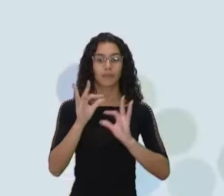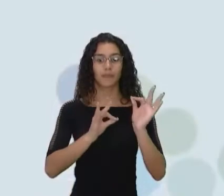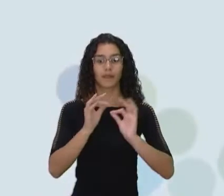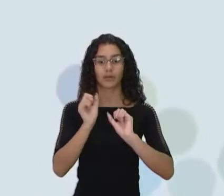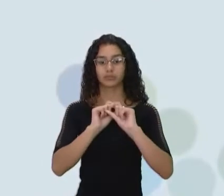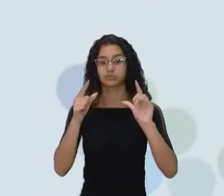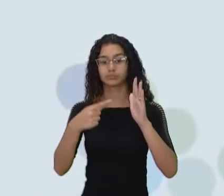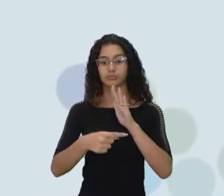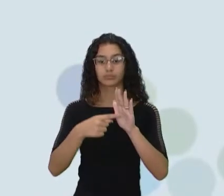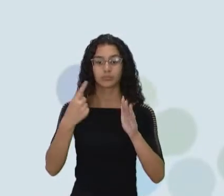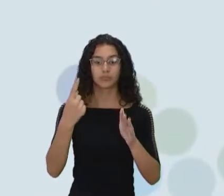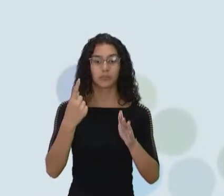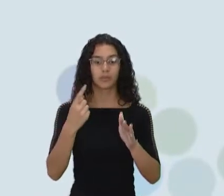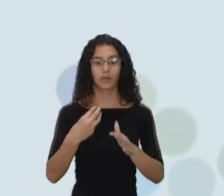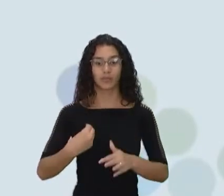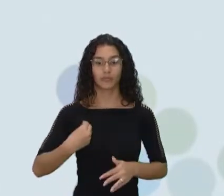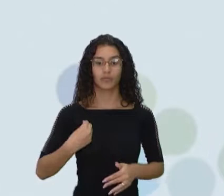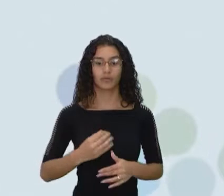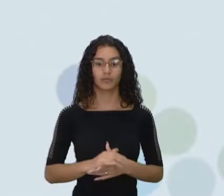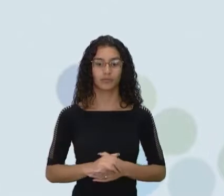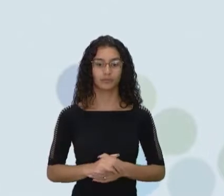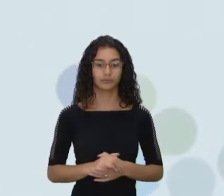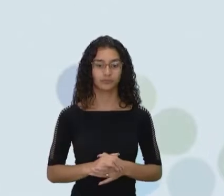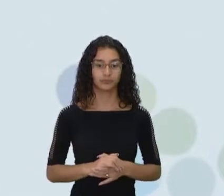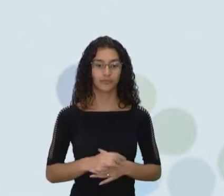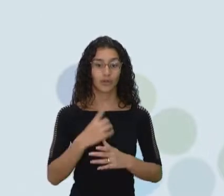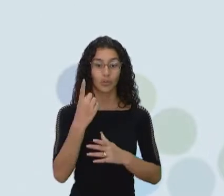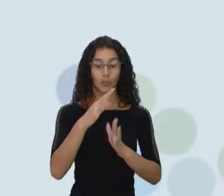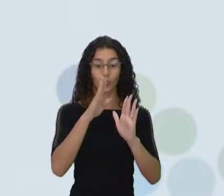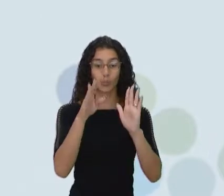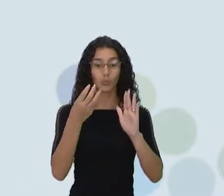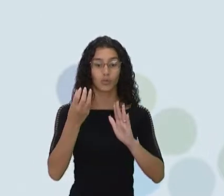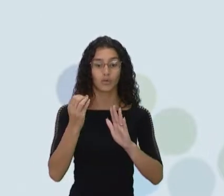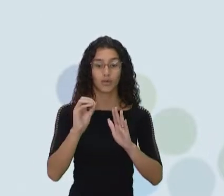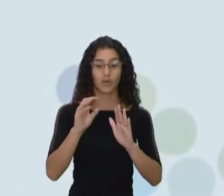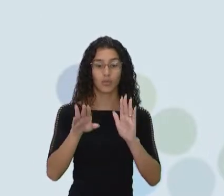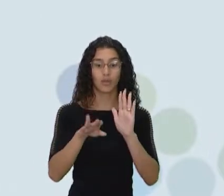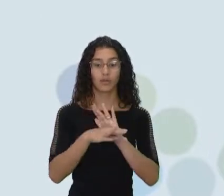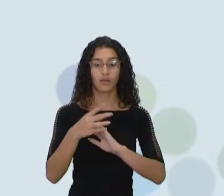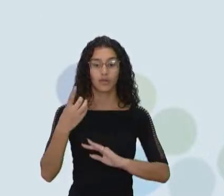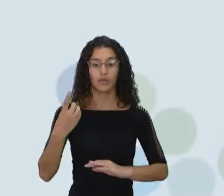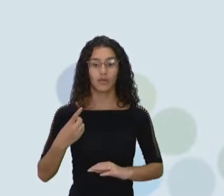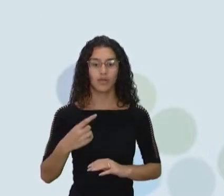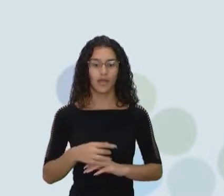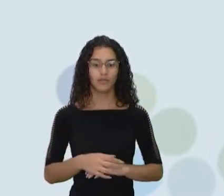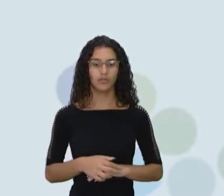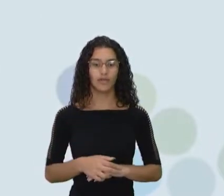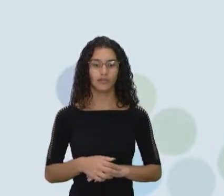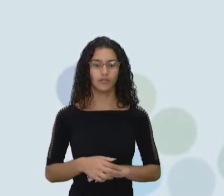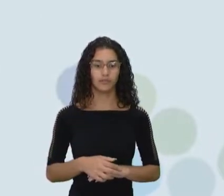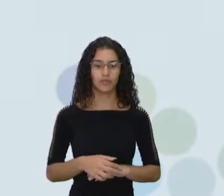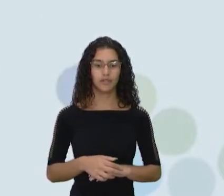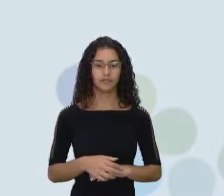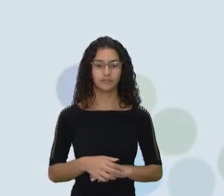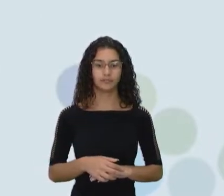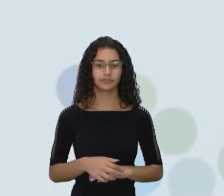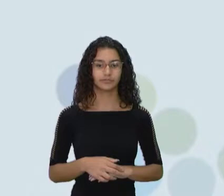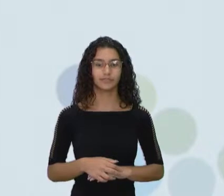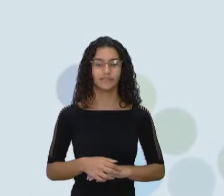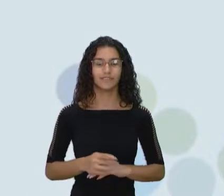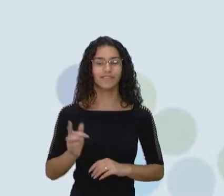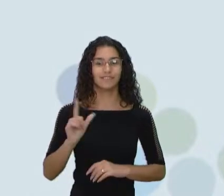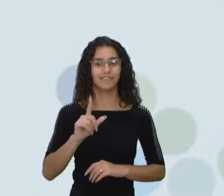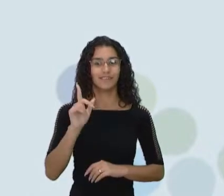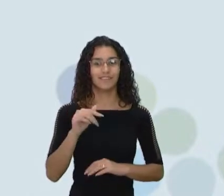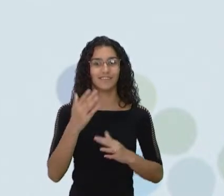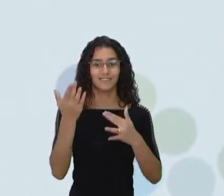aí no primeiro aninho de vida, do 0 a 1 ano. Quanto que a gente gastou? Claro que isso